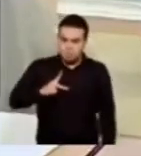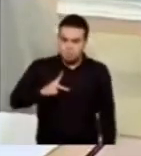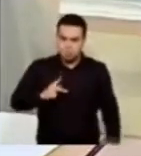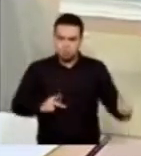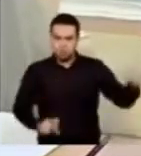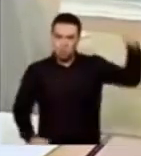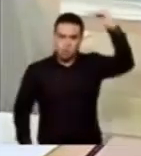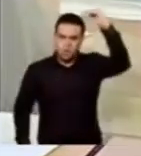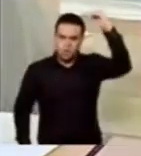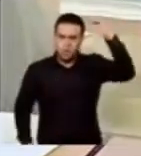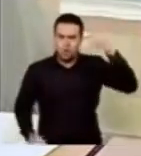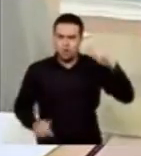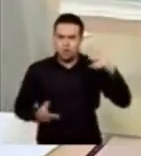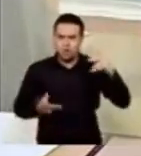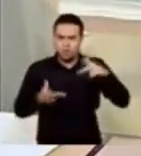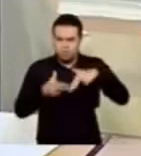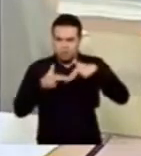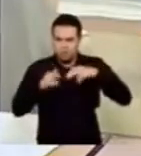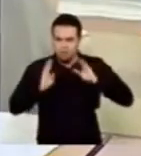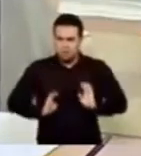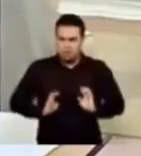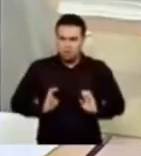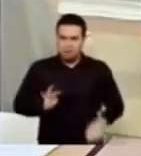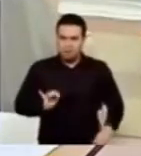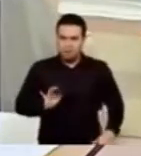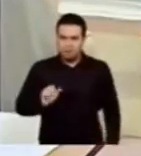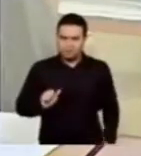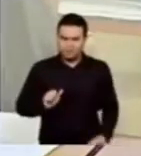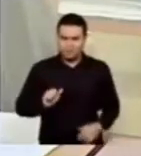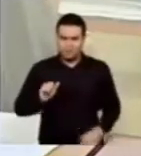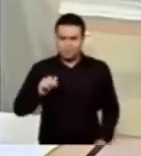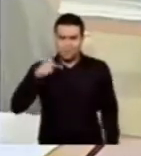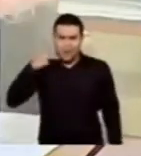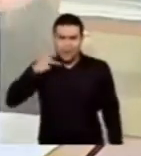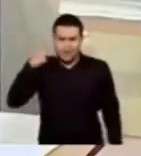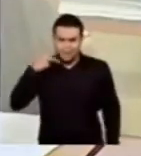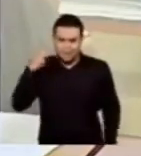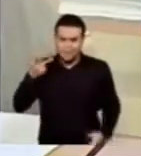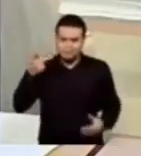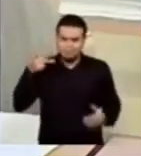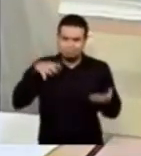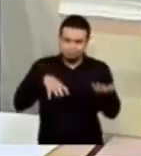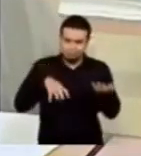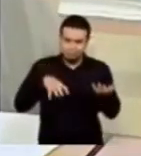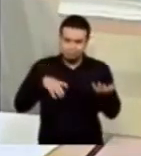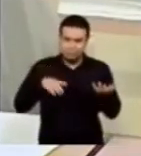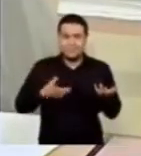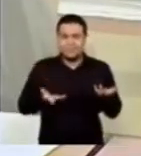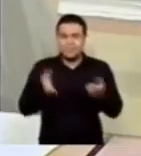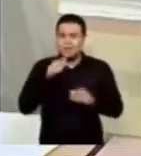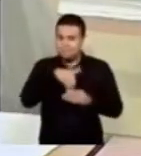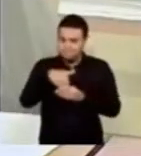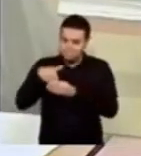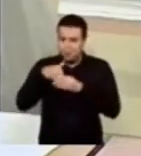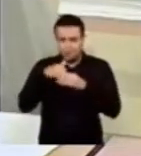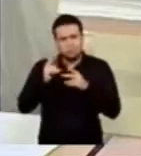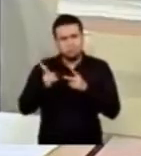relação à qualidade ética do parlamento, e parece que nas pré-compreensões dos votos está presente isto,